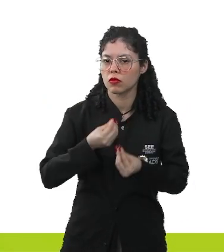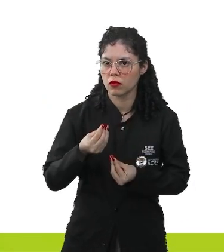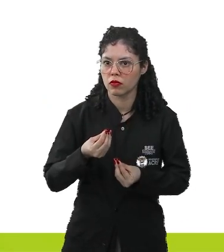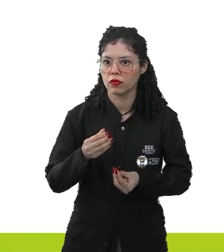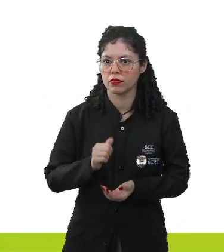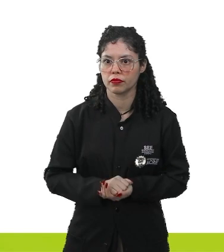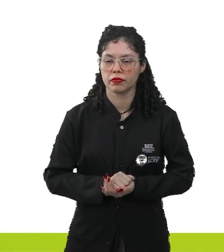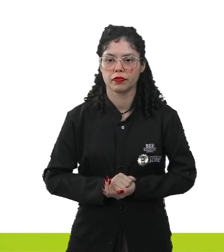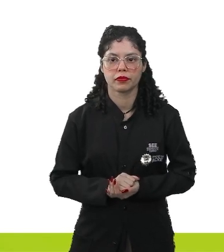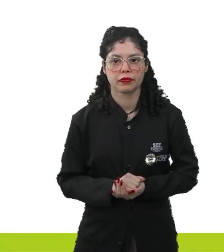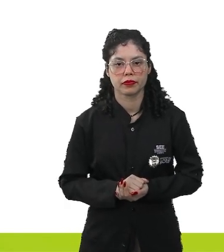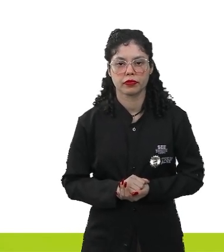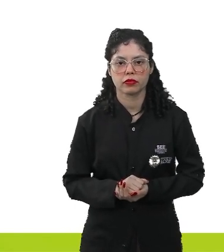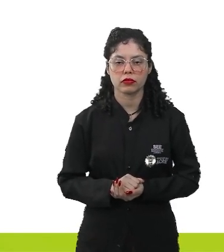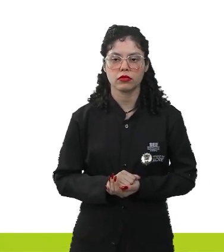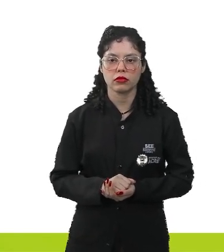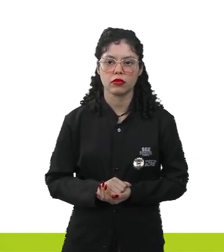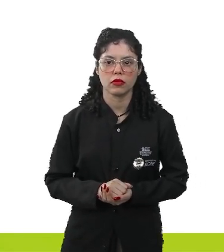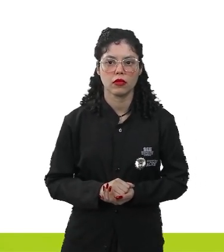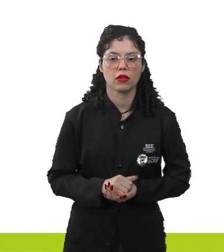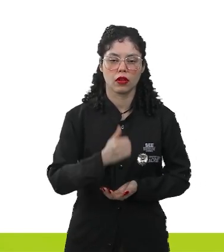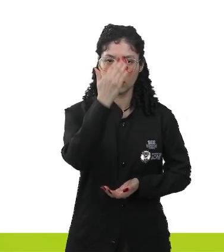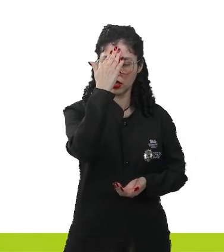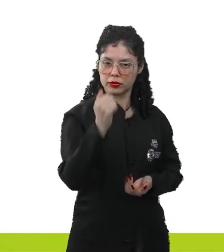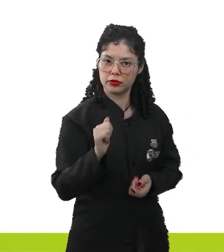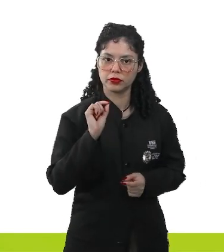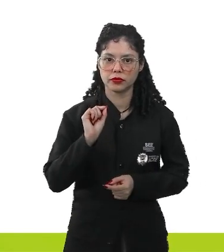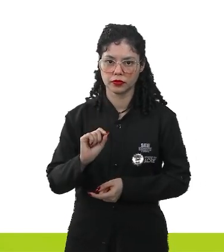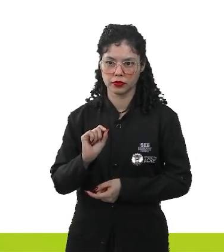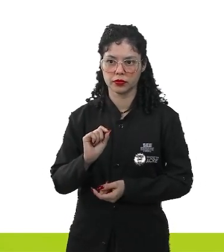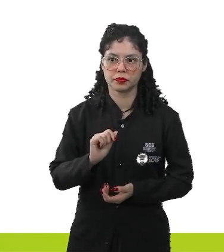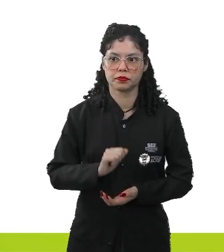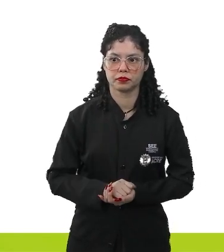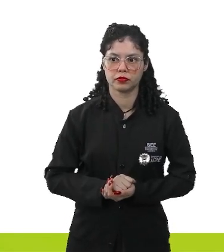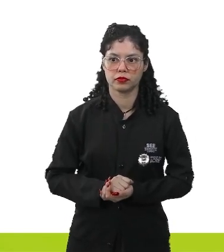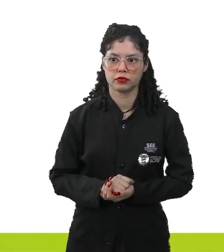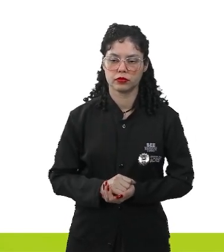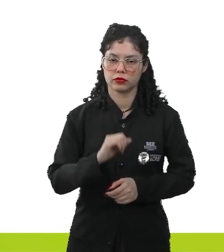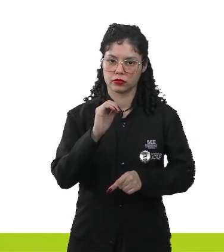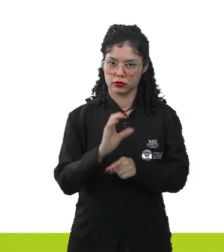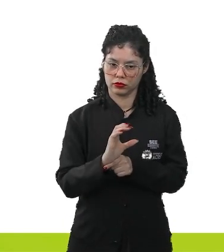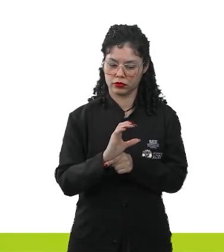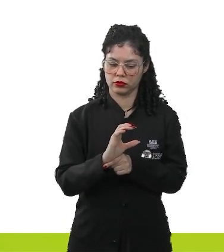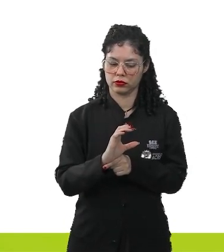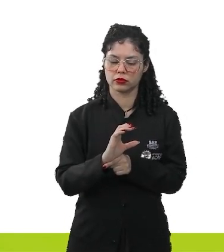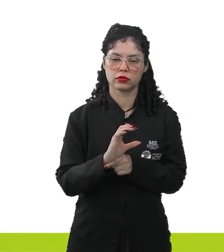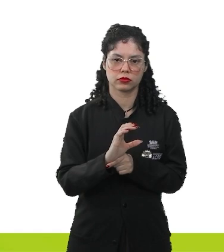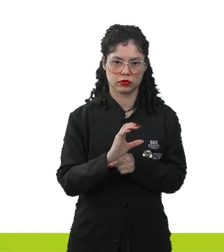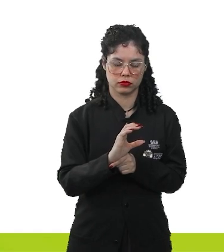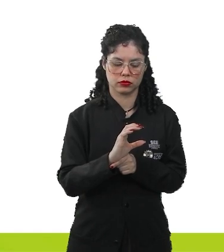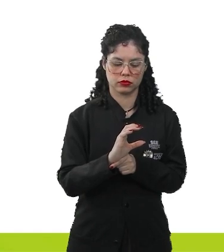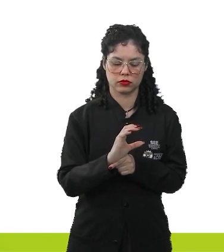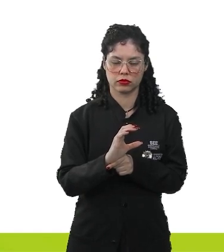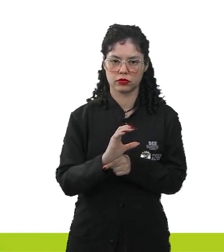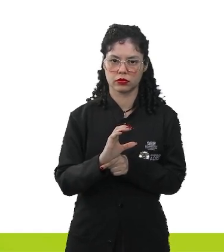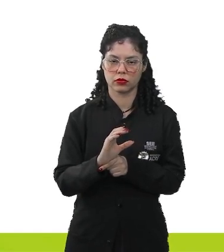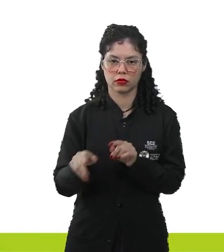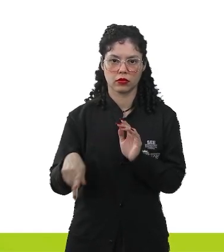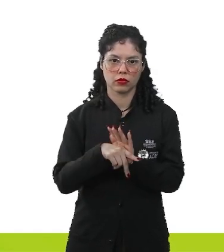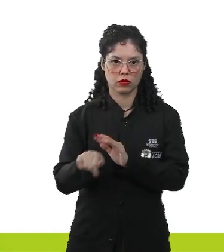por... Vamos lá. Nós sabemos que C é a concentração de